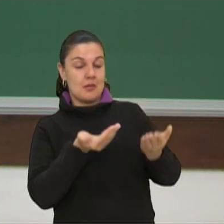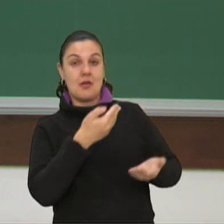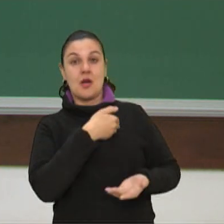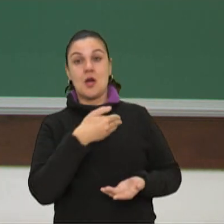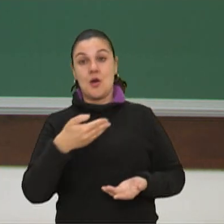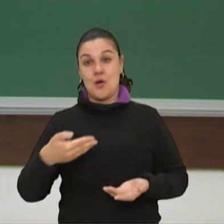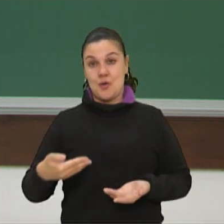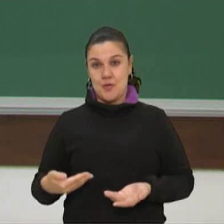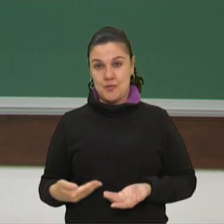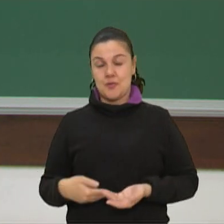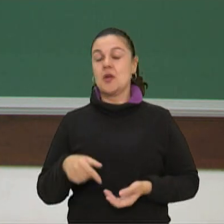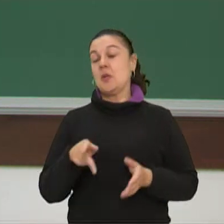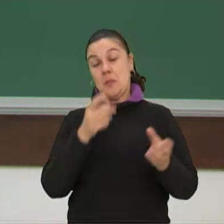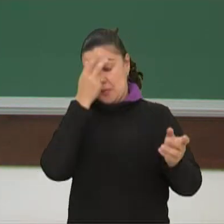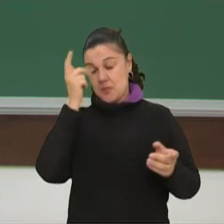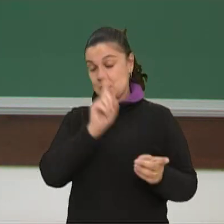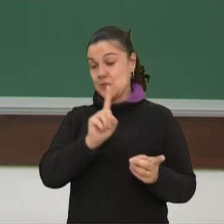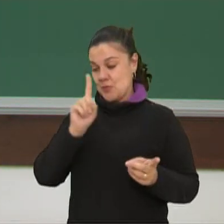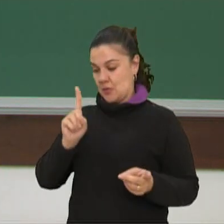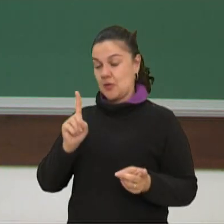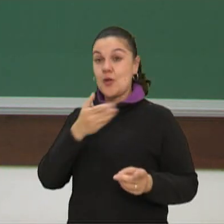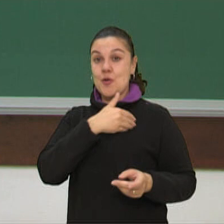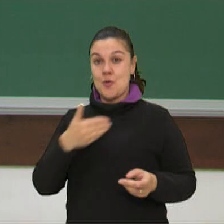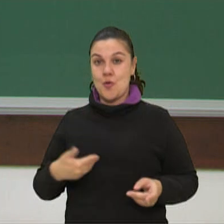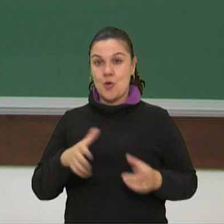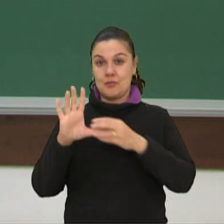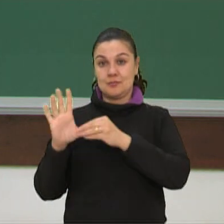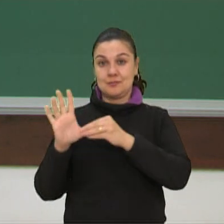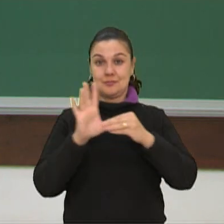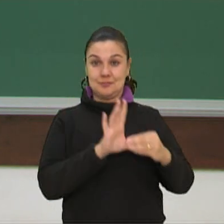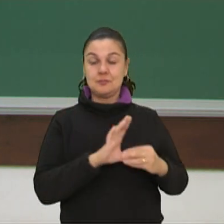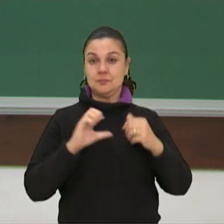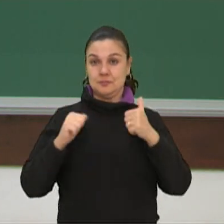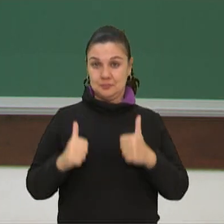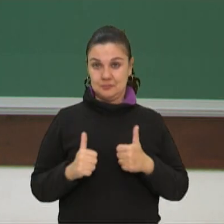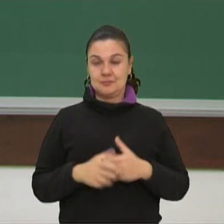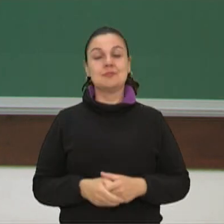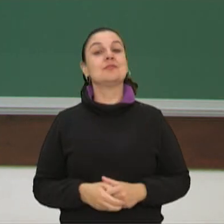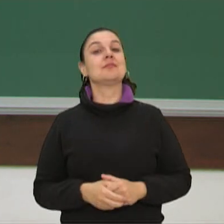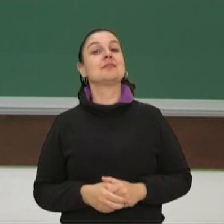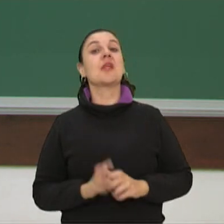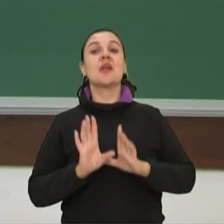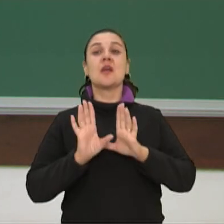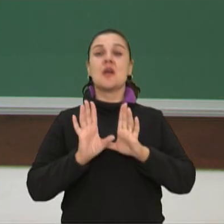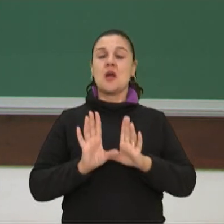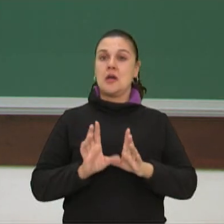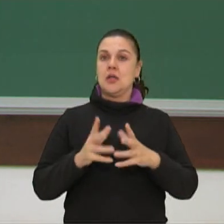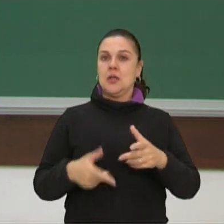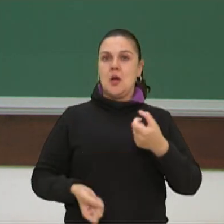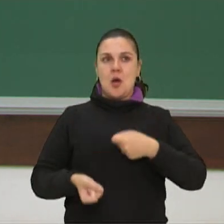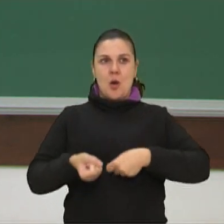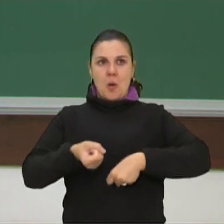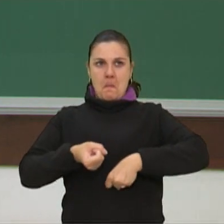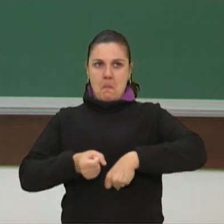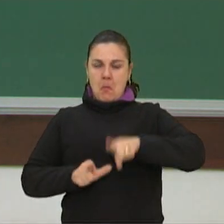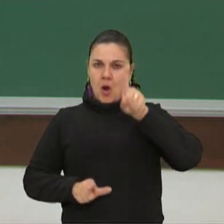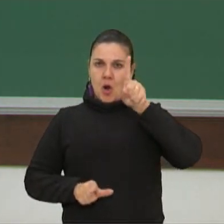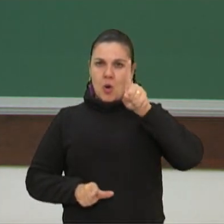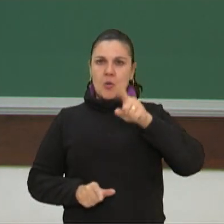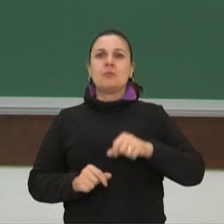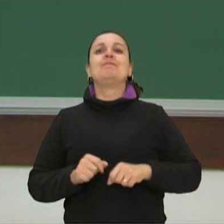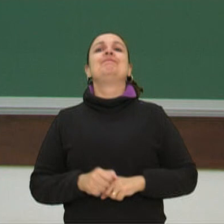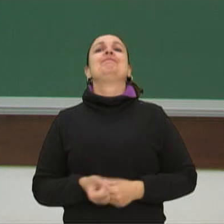governo, de volta para o minerador. E o governo já ficar com o seu quinto. Legal? Só que isso gerou uma revolta.